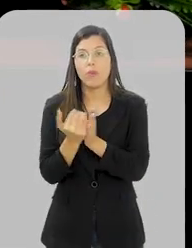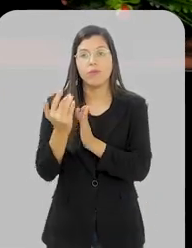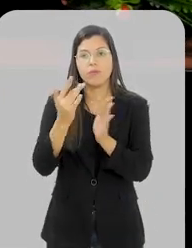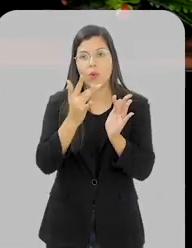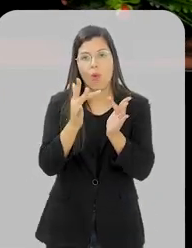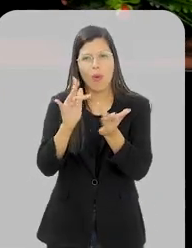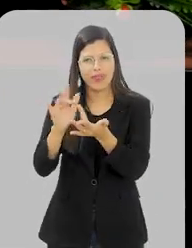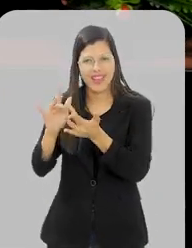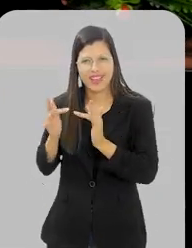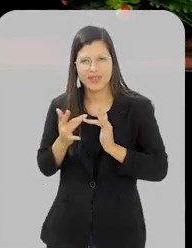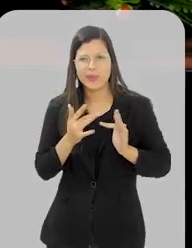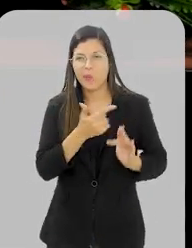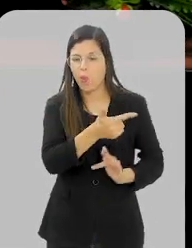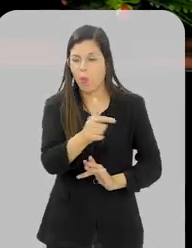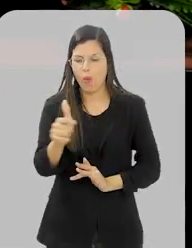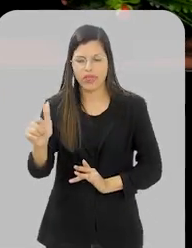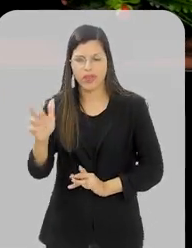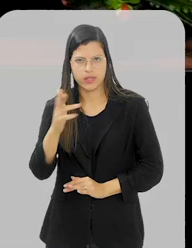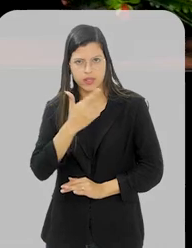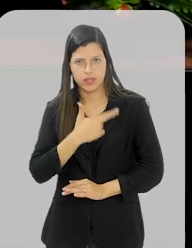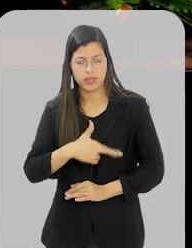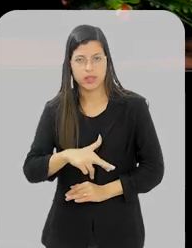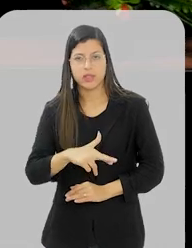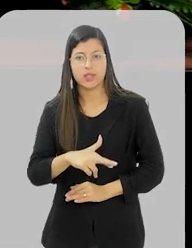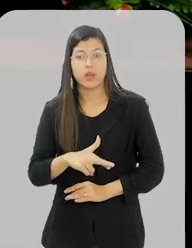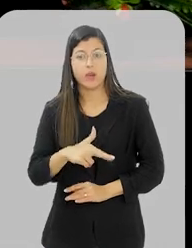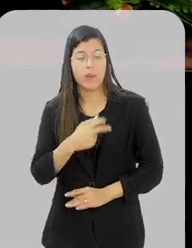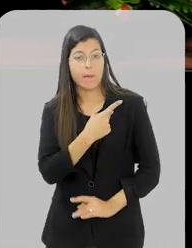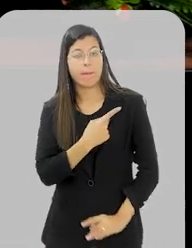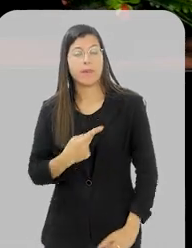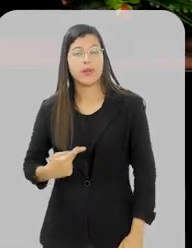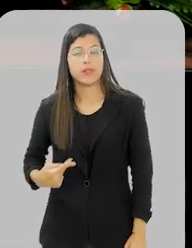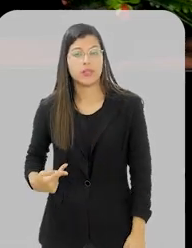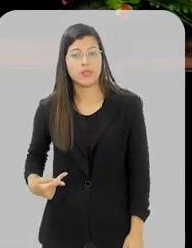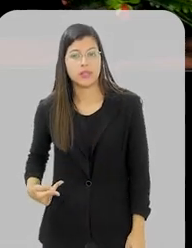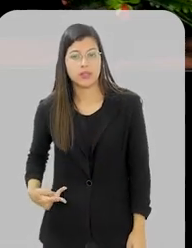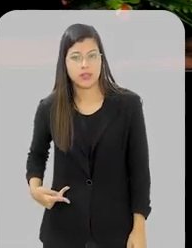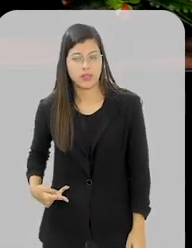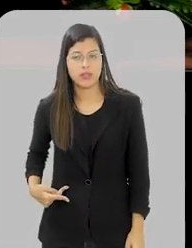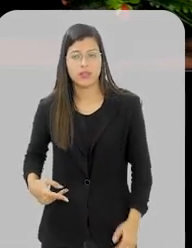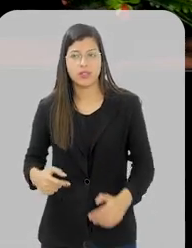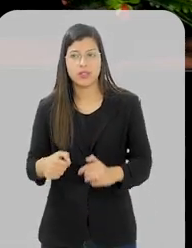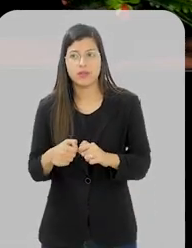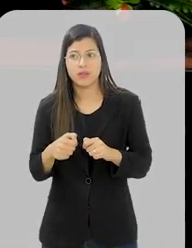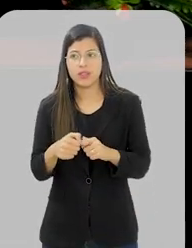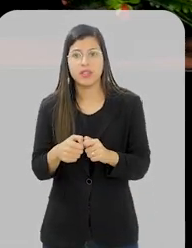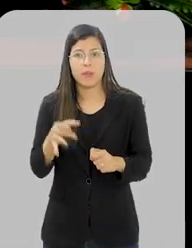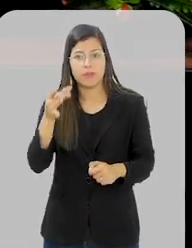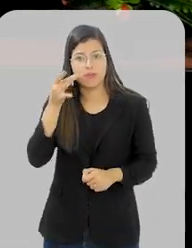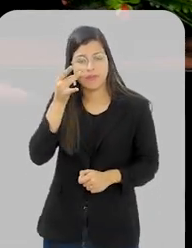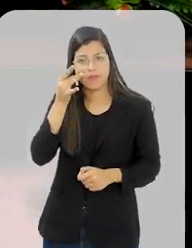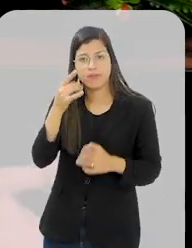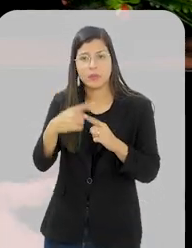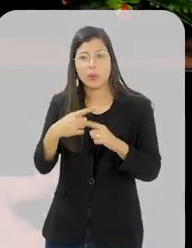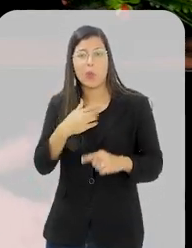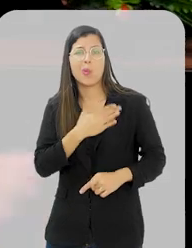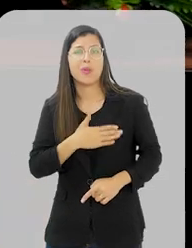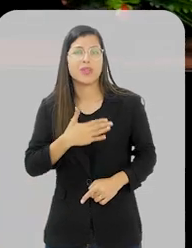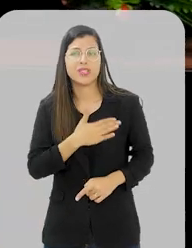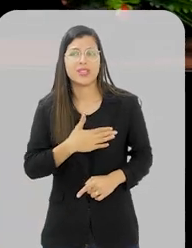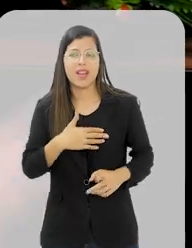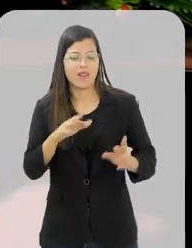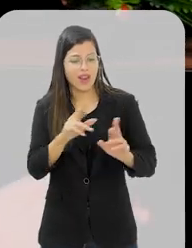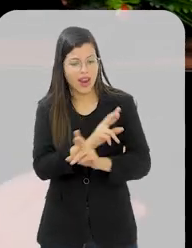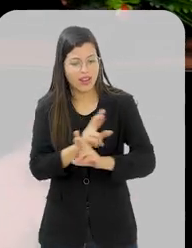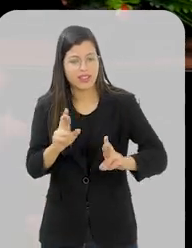contato com as outras religiões e a partir e como presidente eu fazia pessoalmente aquilo Porque eu gostava